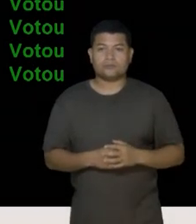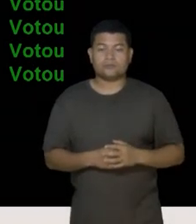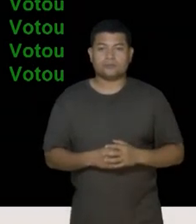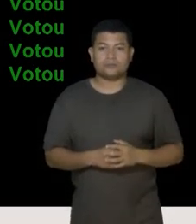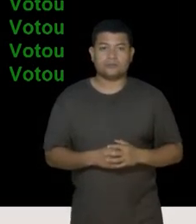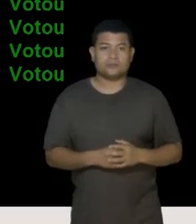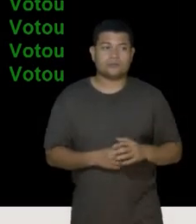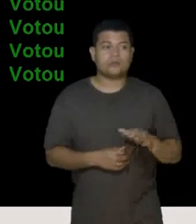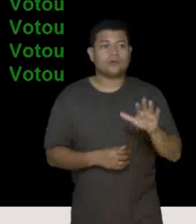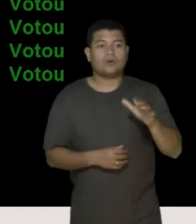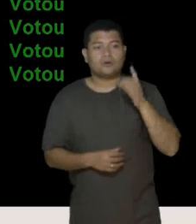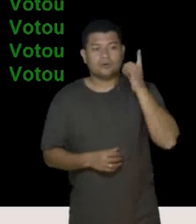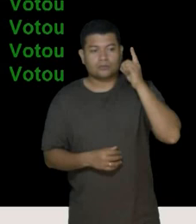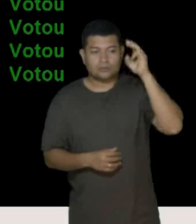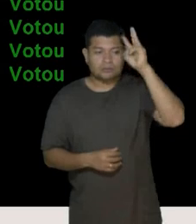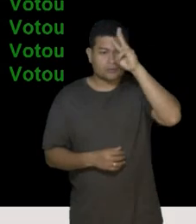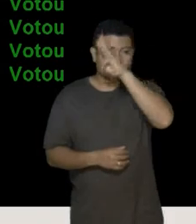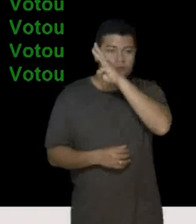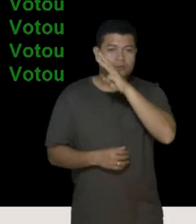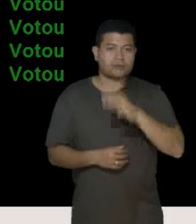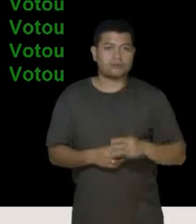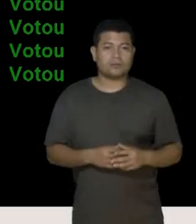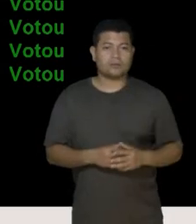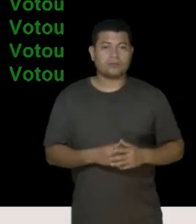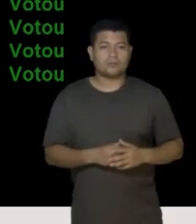Deputado Volney Weber.